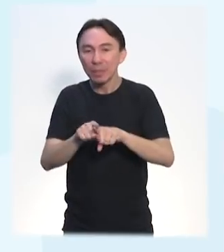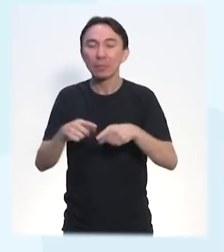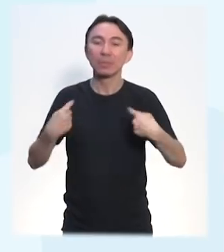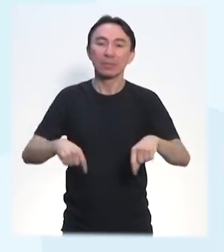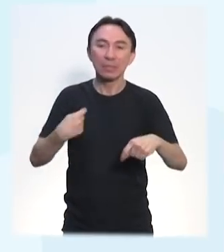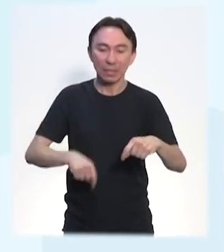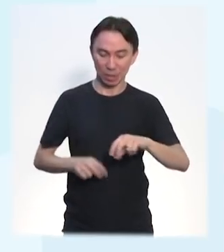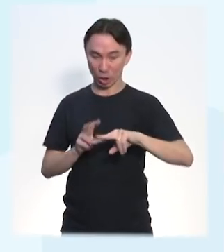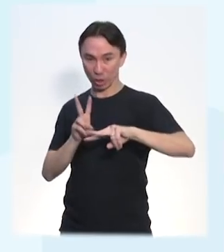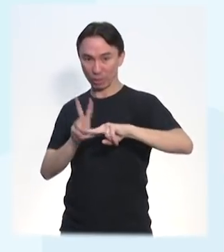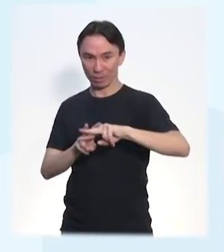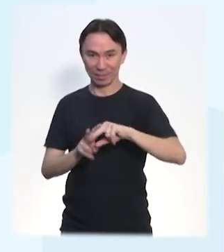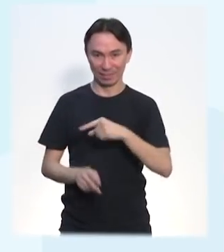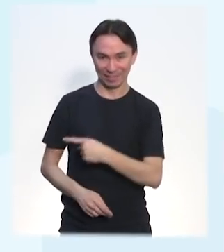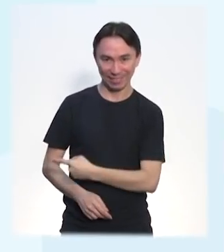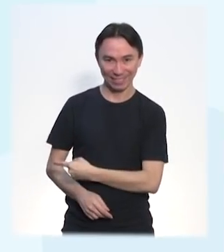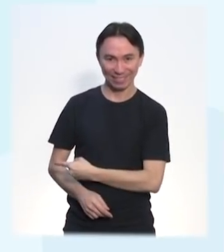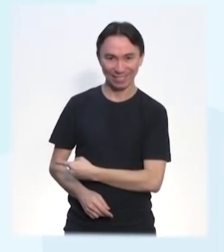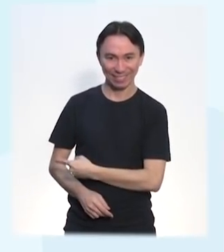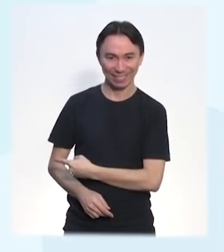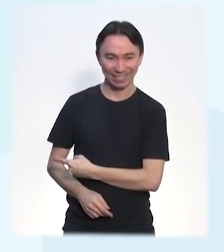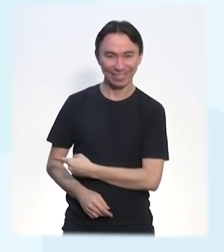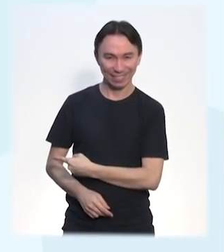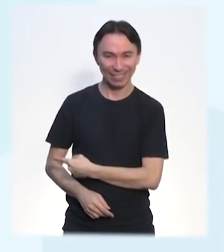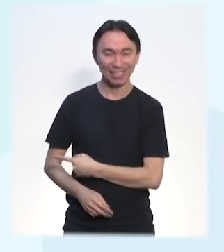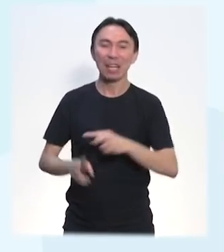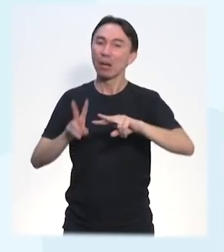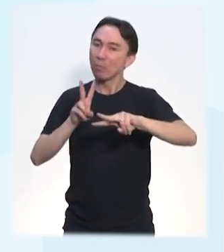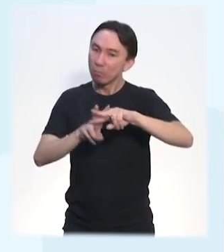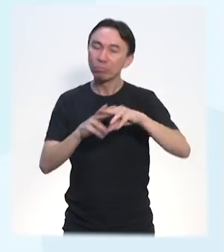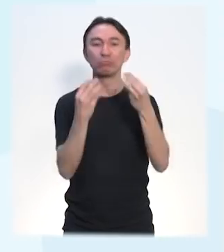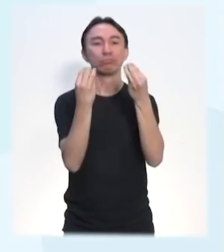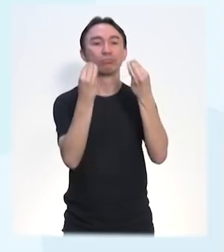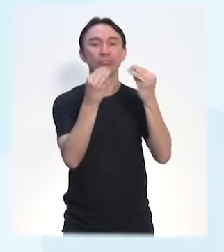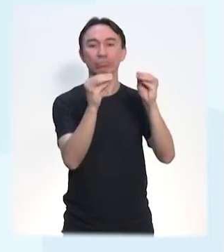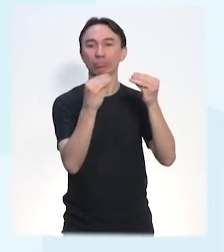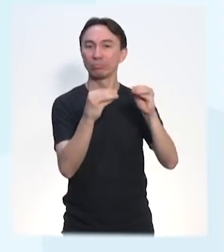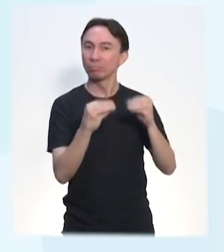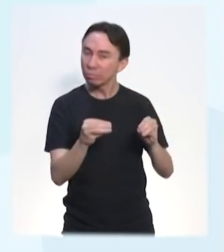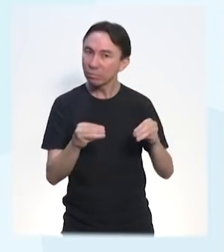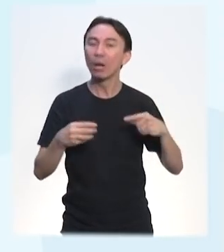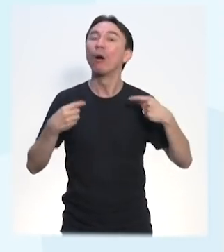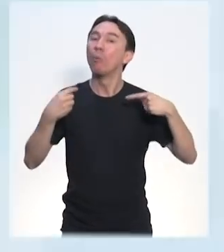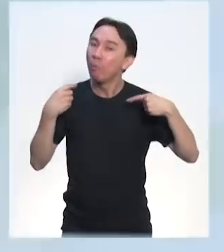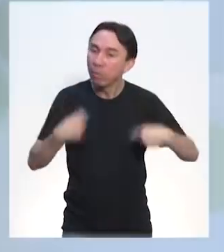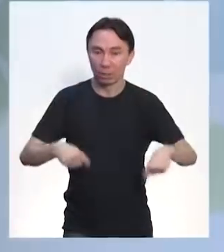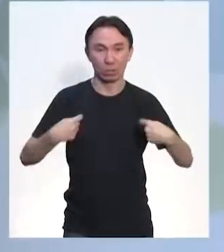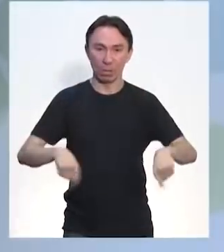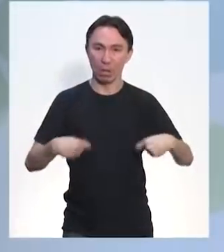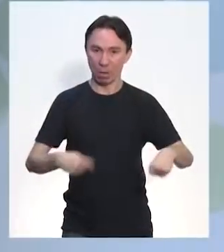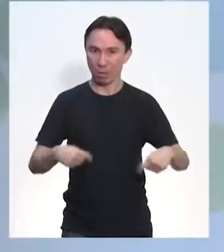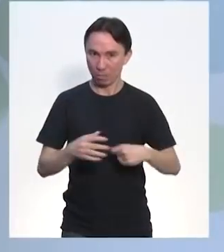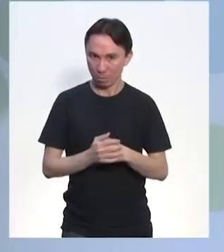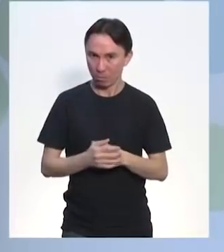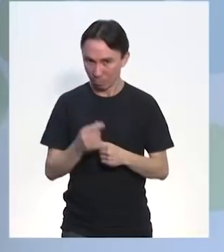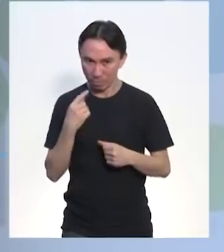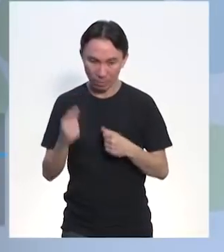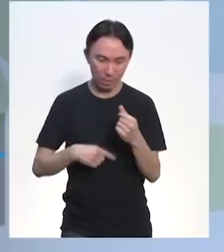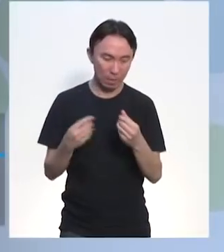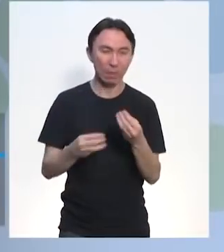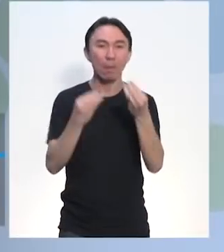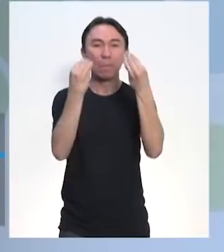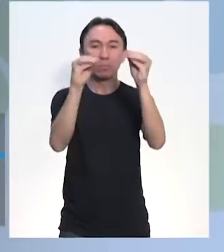eu no CMSP e CMSP como marcação. Então ele tem que colocar isso, né, quando ele for fazer a